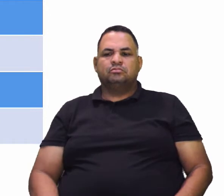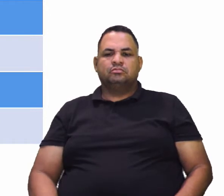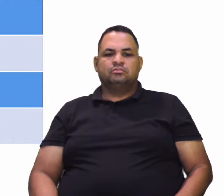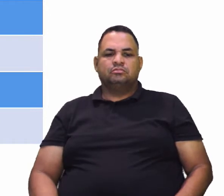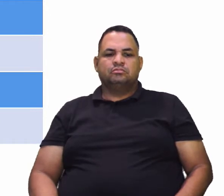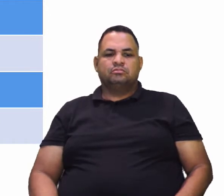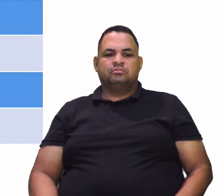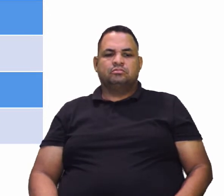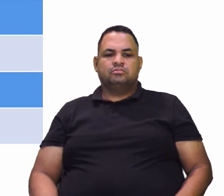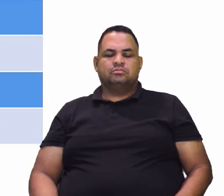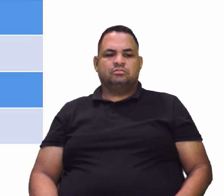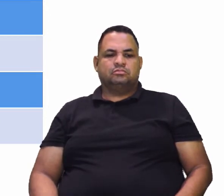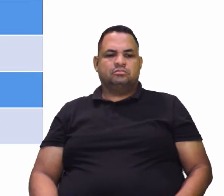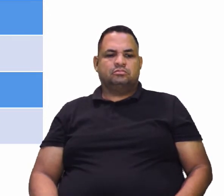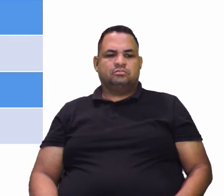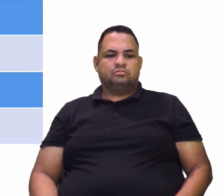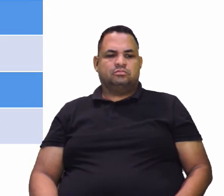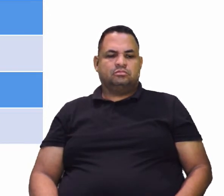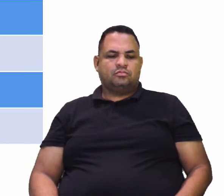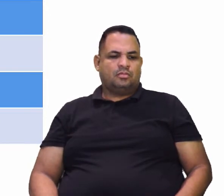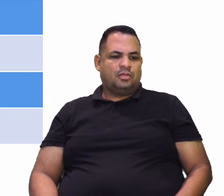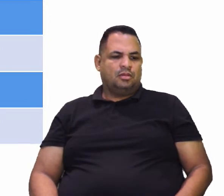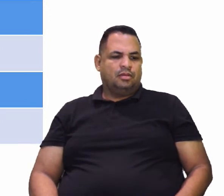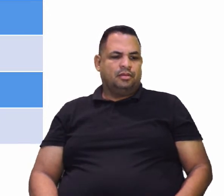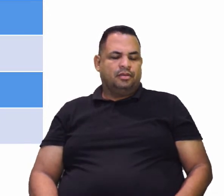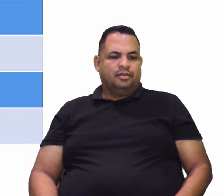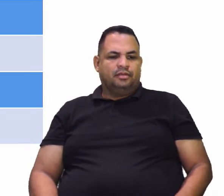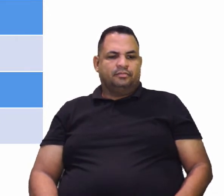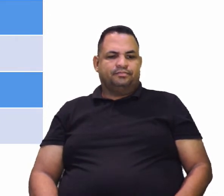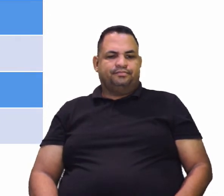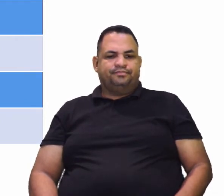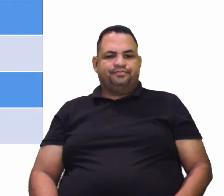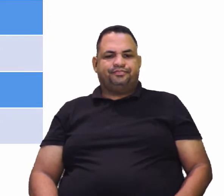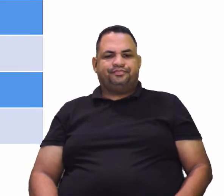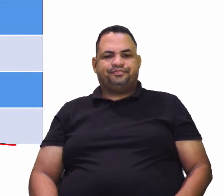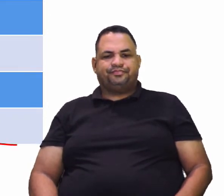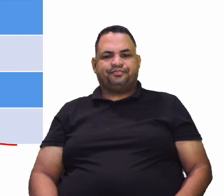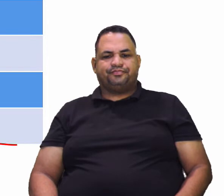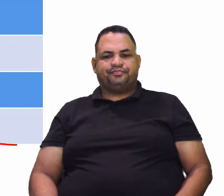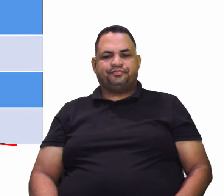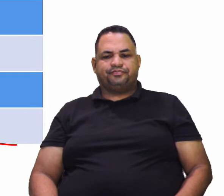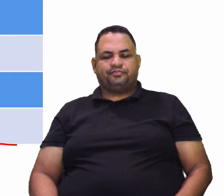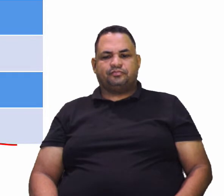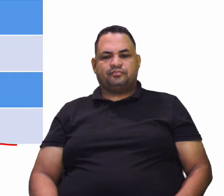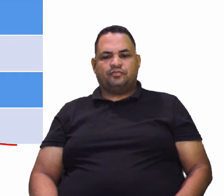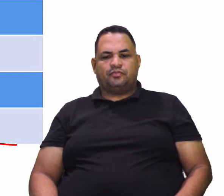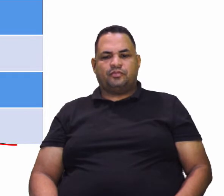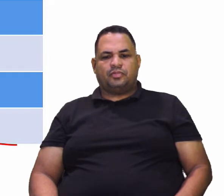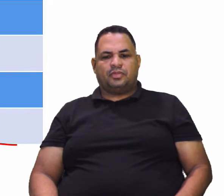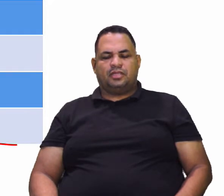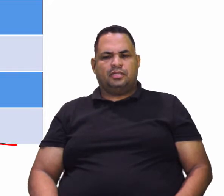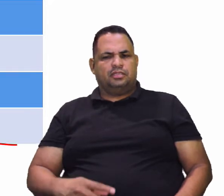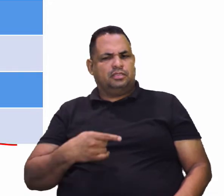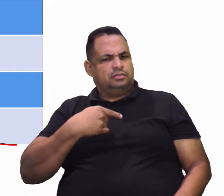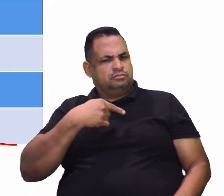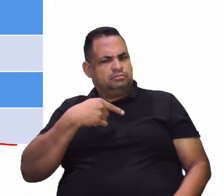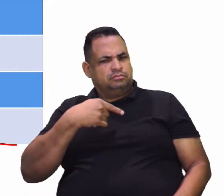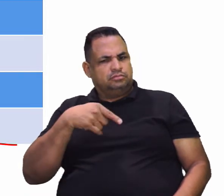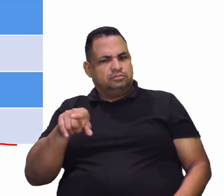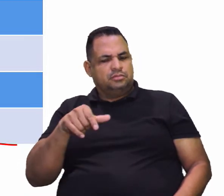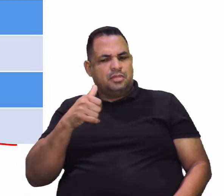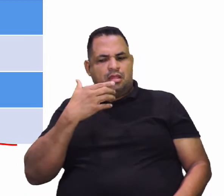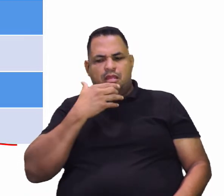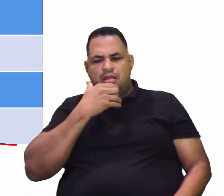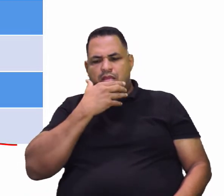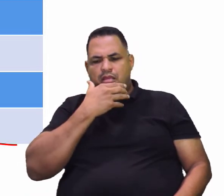not, que fica isn't, tá? Isn't he going to play tennis? Ele não vai jogar